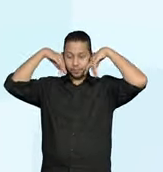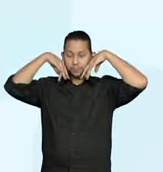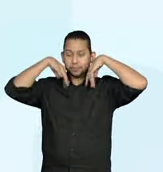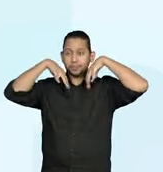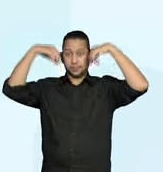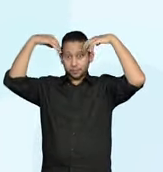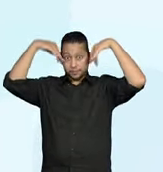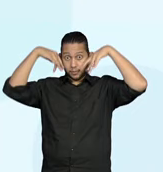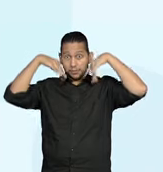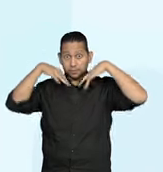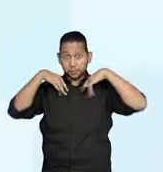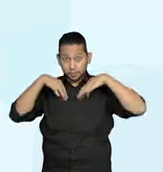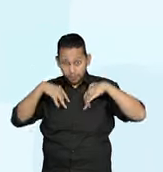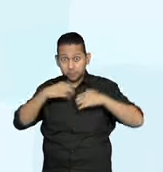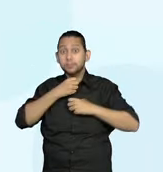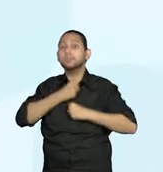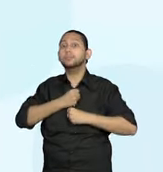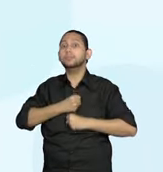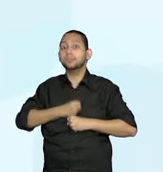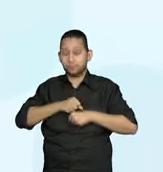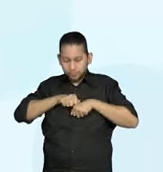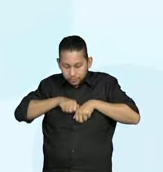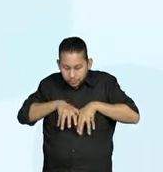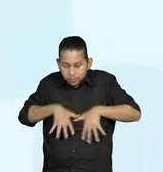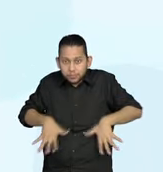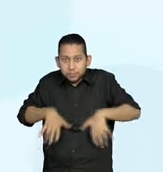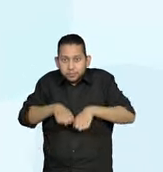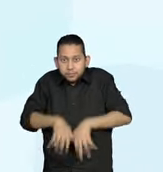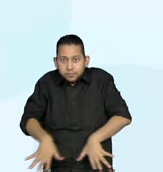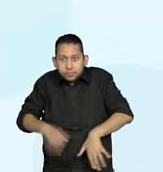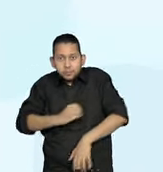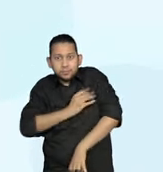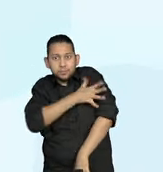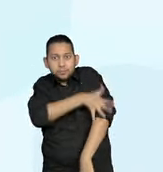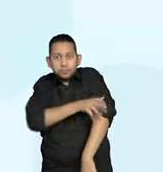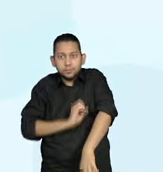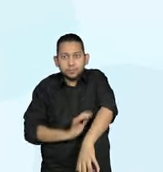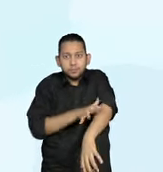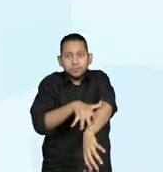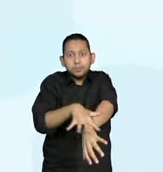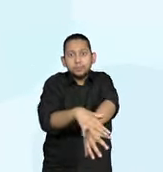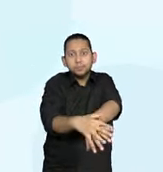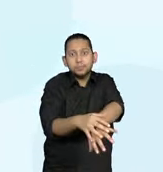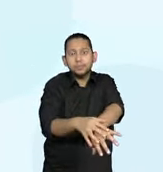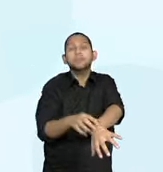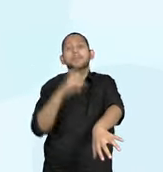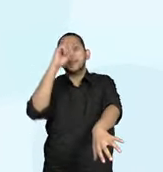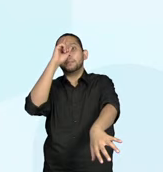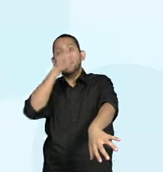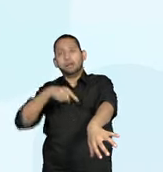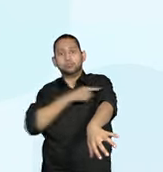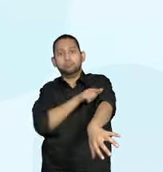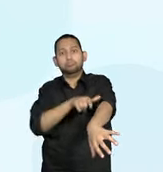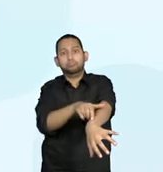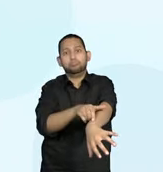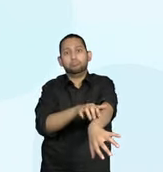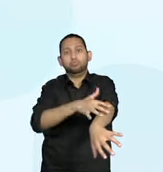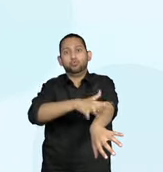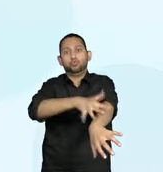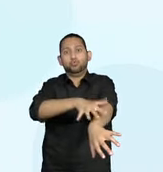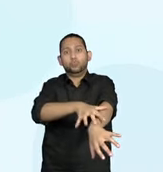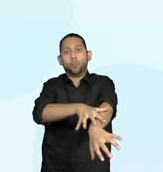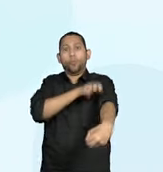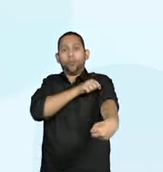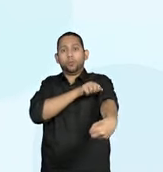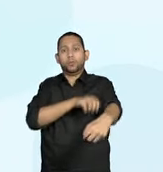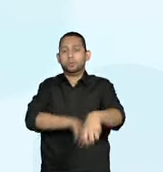onde precisa chegar aquela informação e a informação no sentido contrário também vai acontecer. Se você